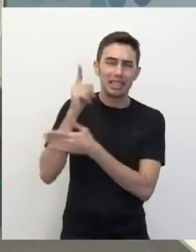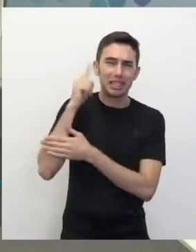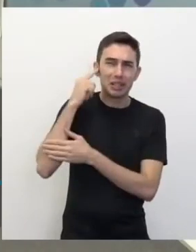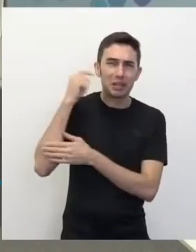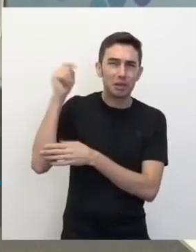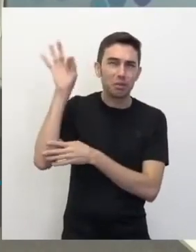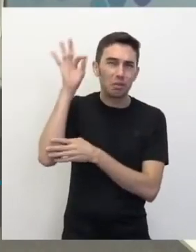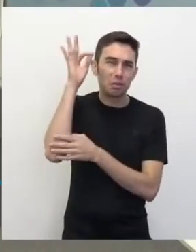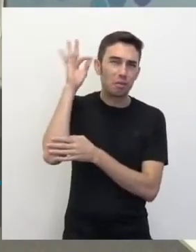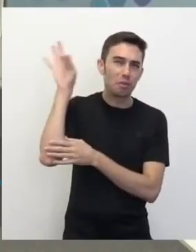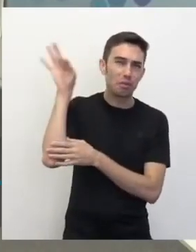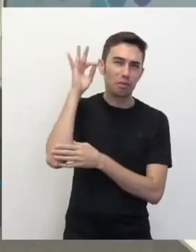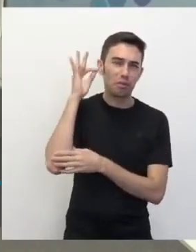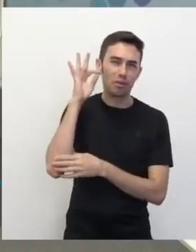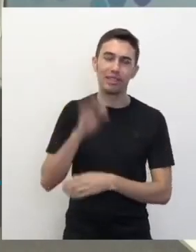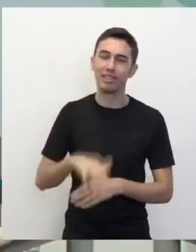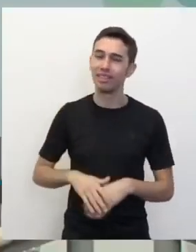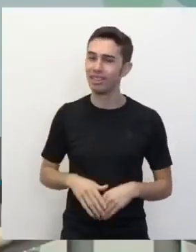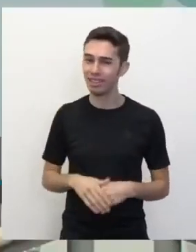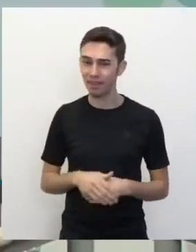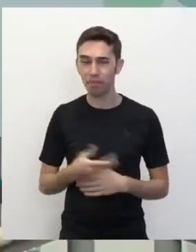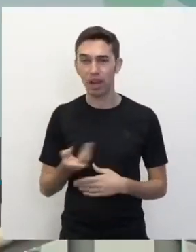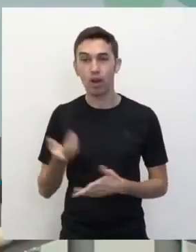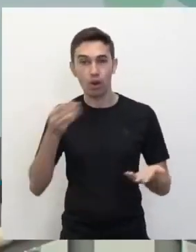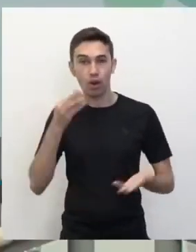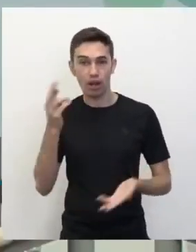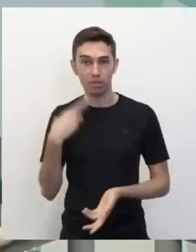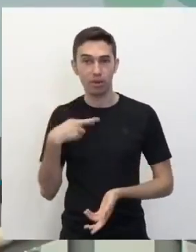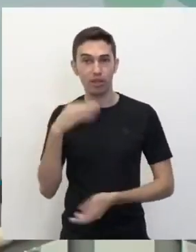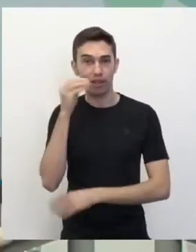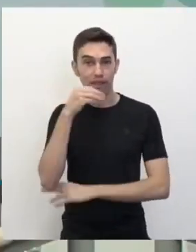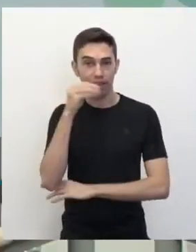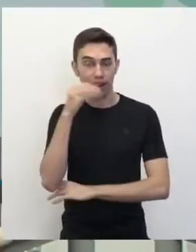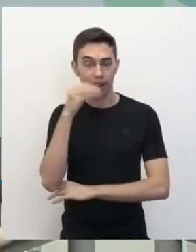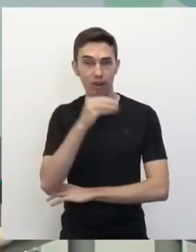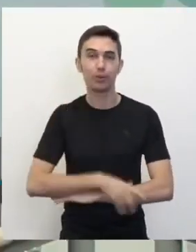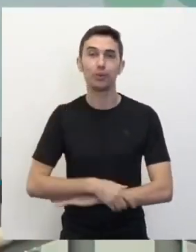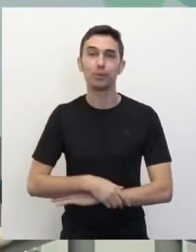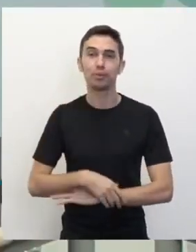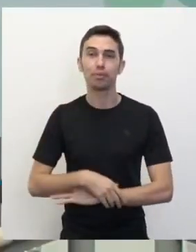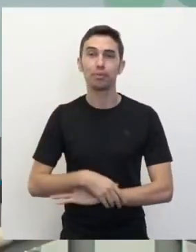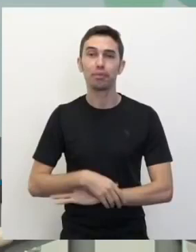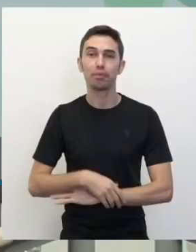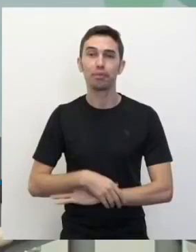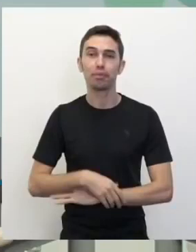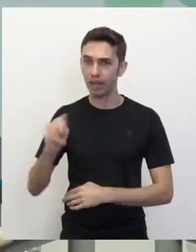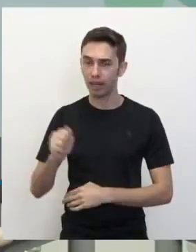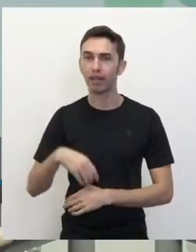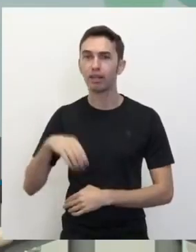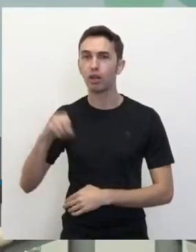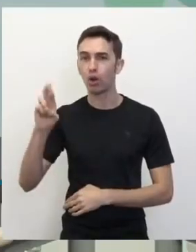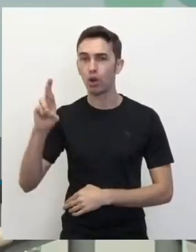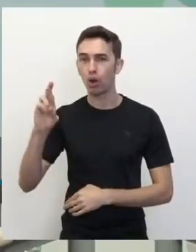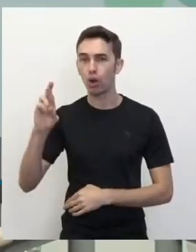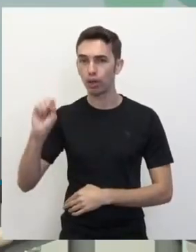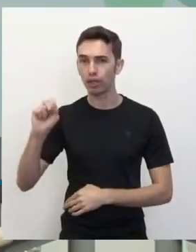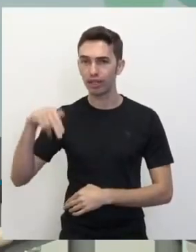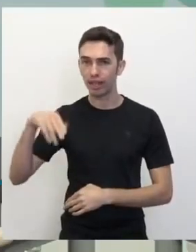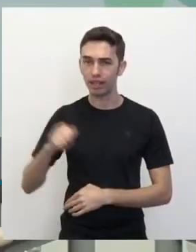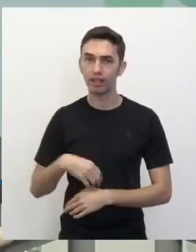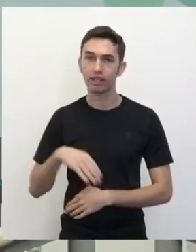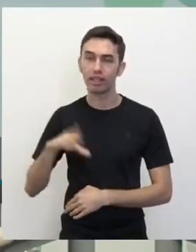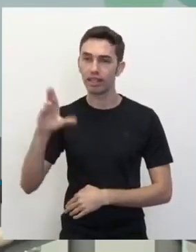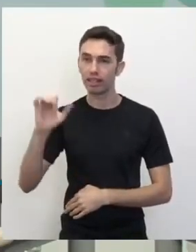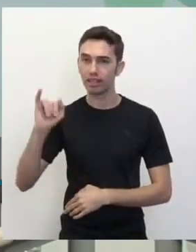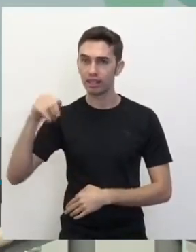dorme, né? No verão. Colocaram fraco. Então eu encontrei, por exemplo, a professora Maria aqui, a professora Rosana também, a professora